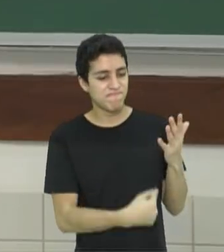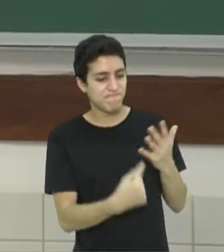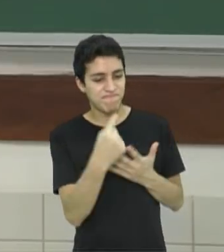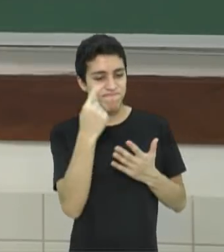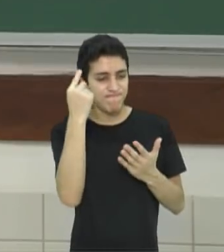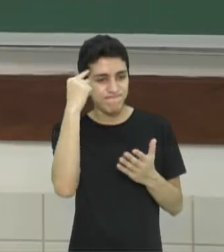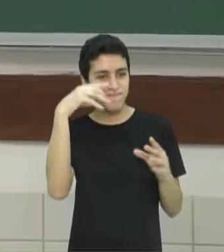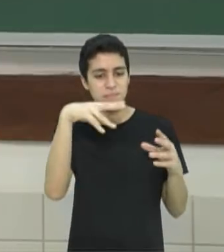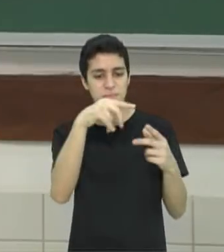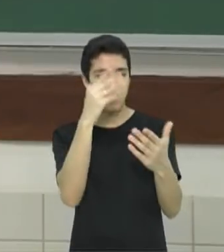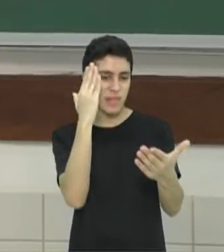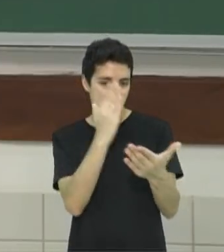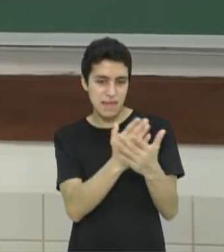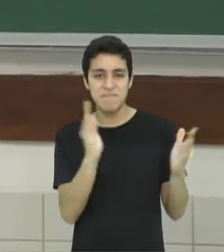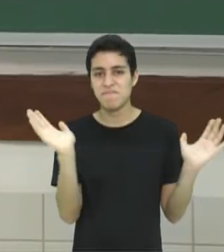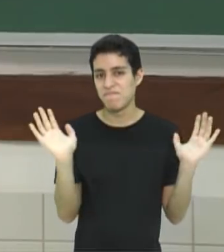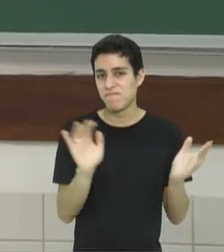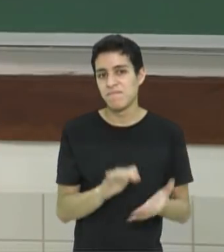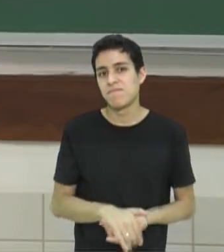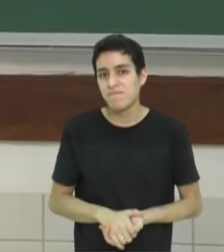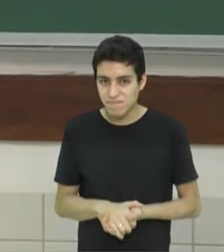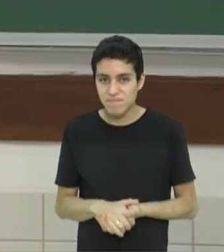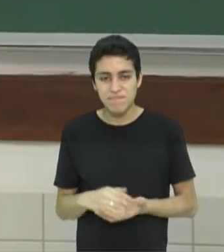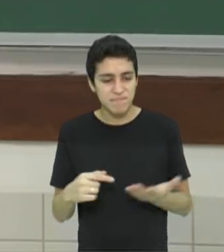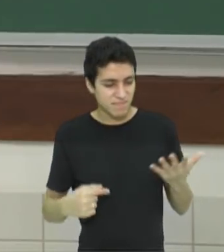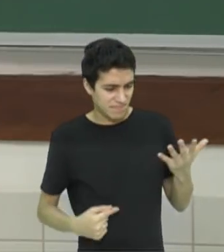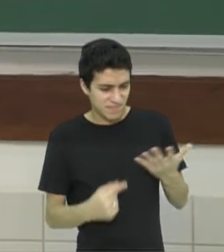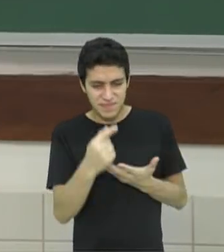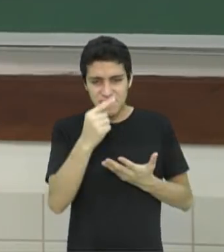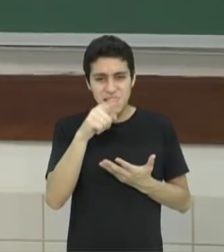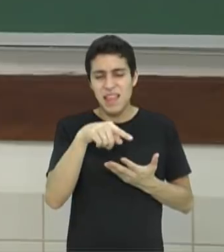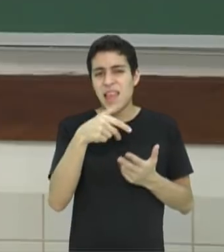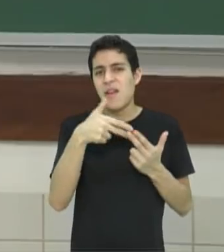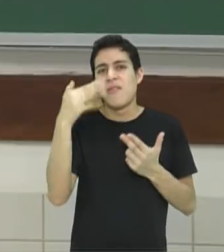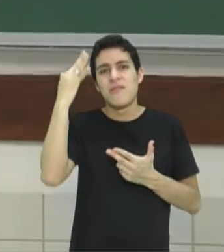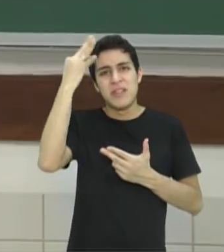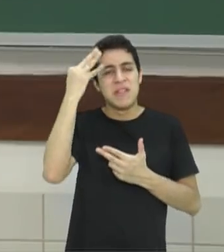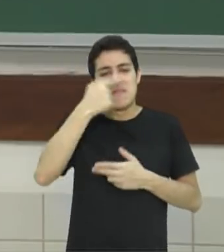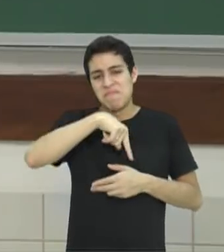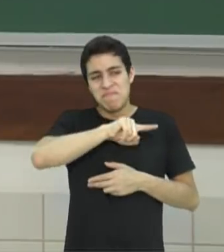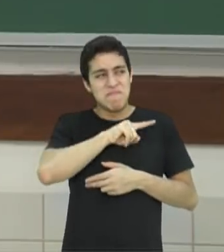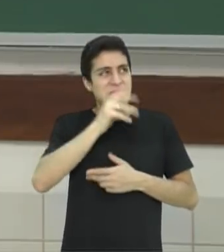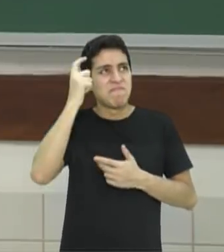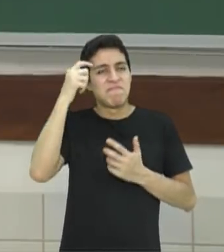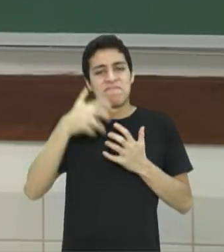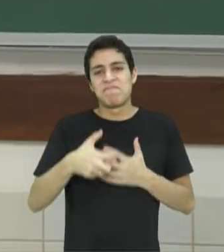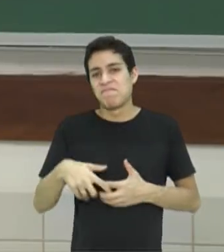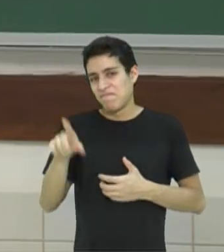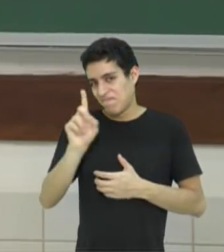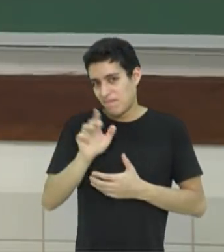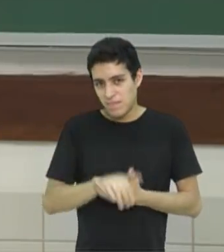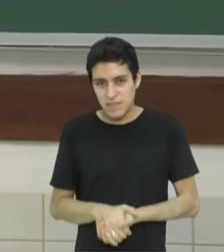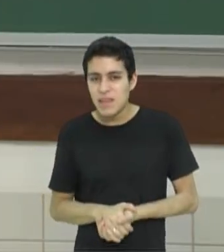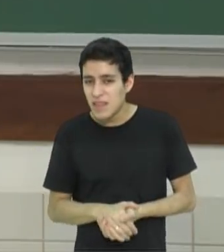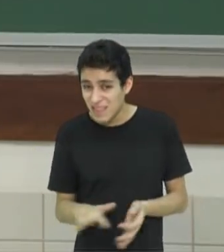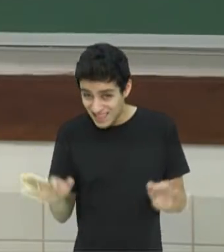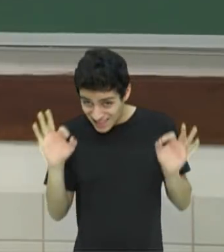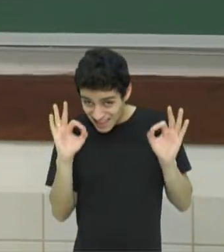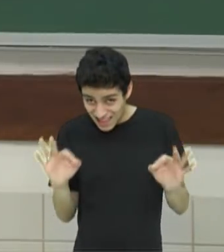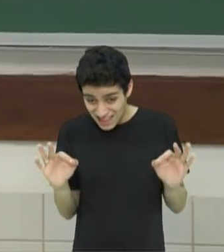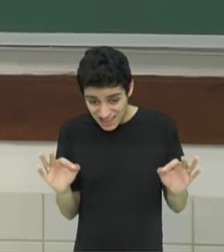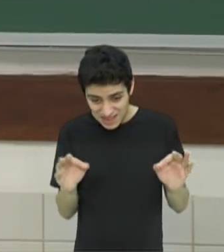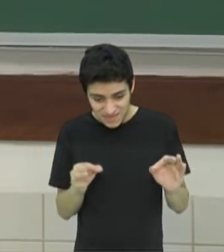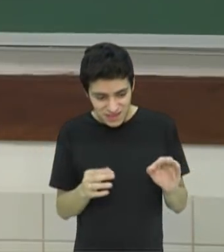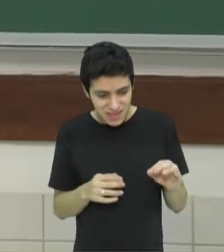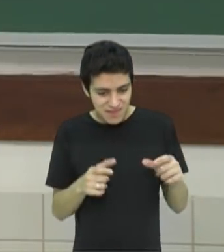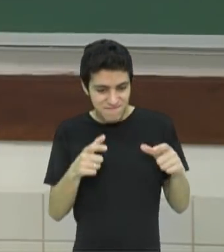questões de acabar o mundo e não acabar o mundo. Essas são questões filosóficas que a gente nem pensa. Mas certamente a validade de uma